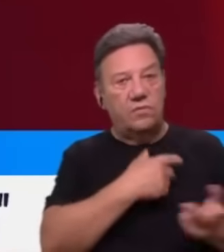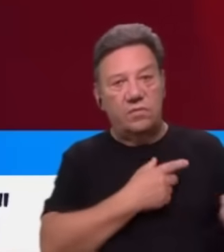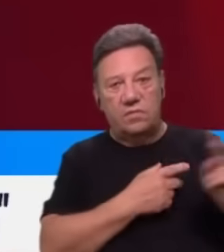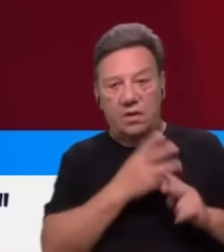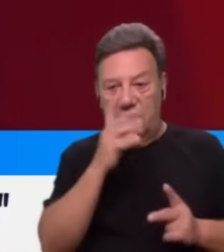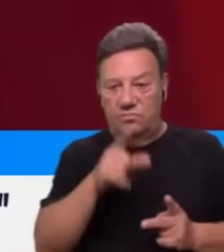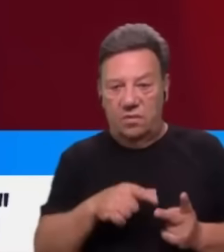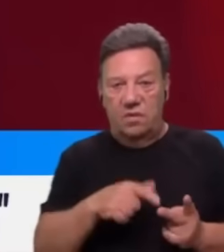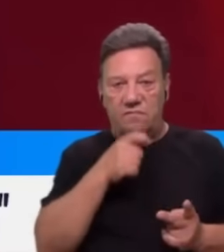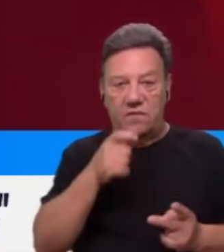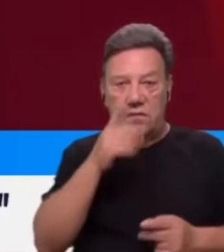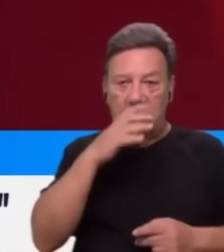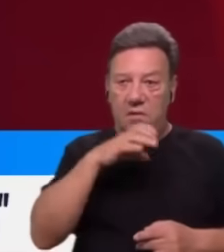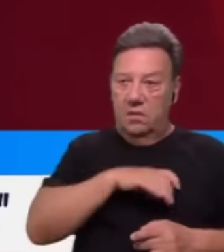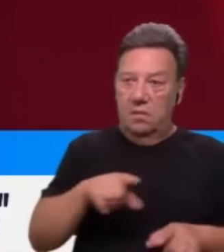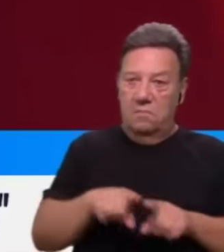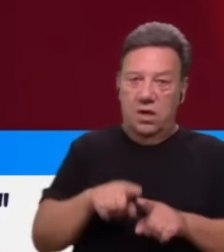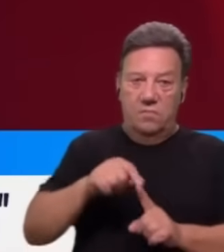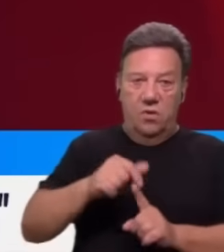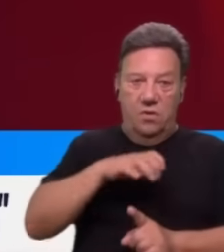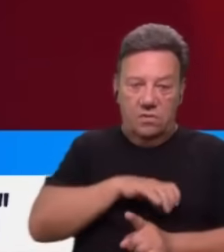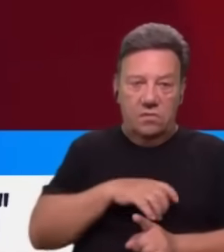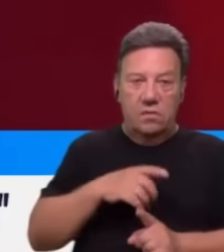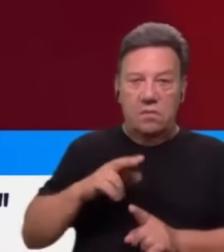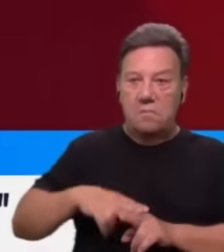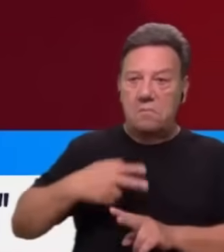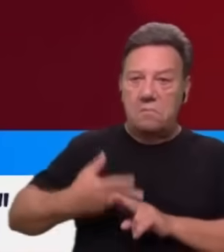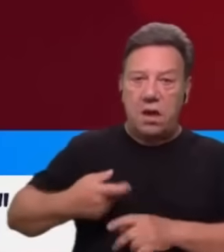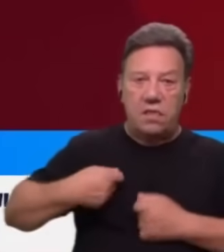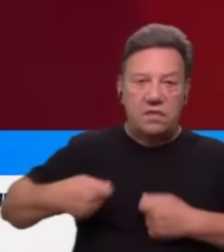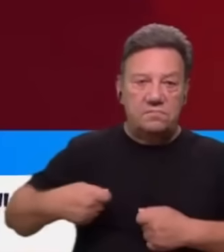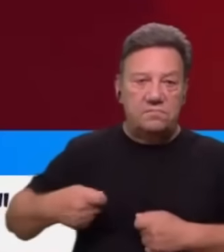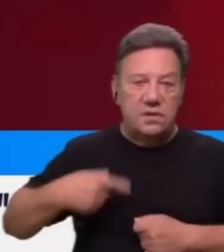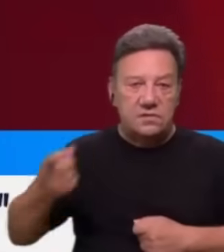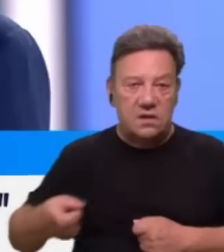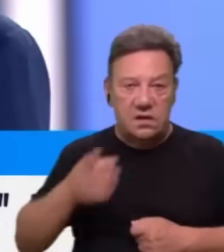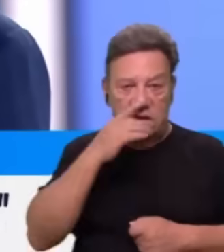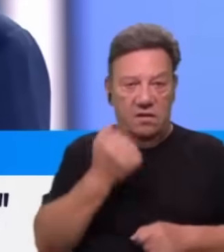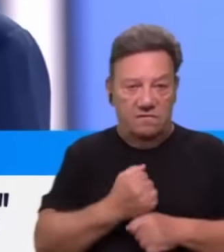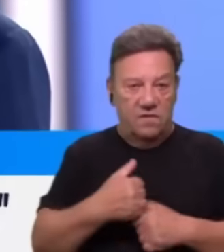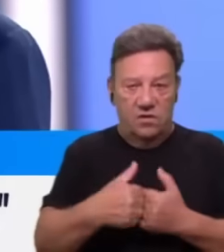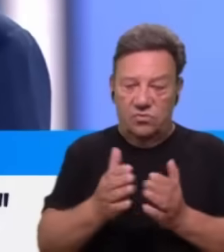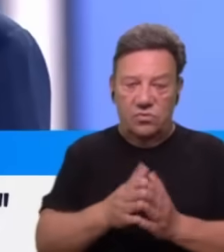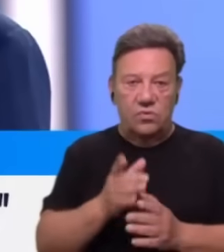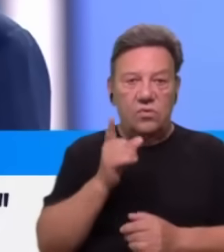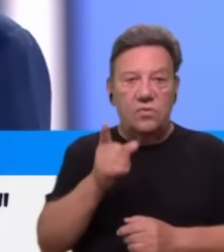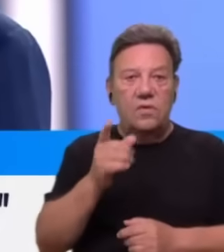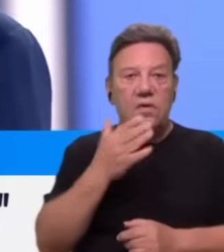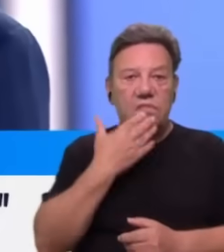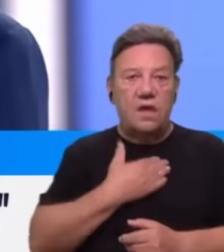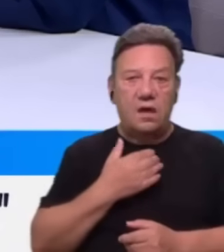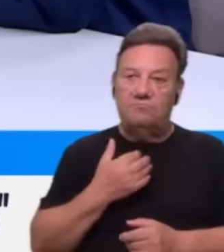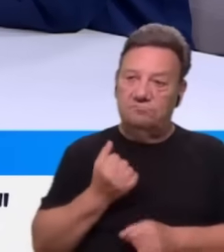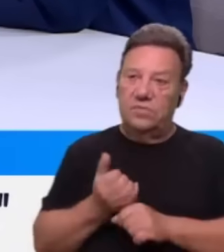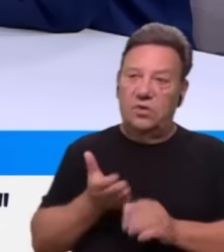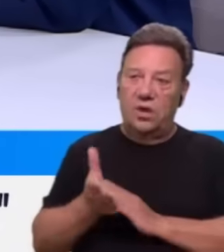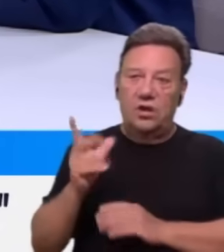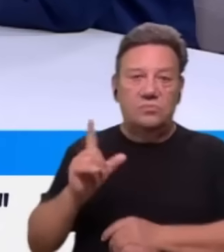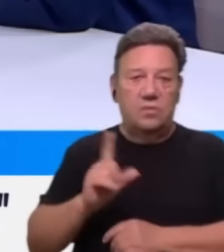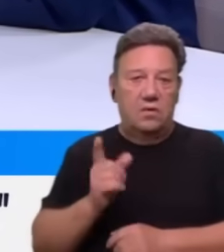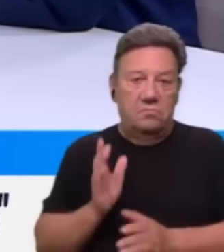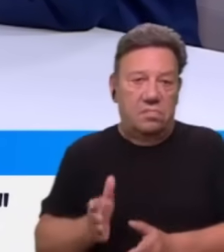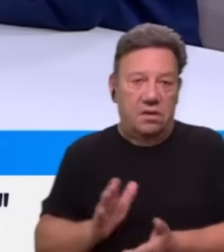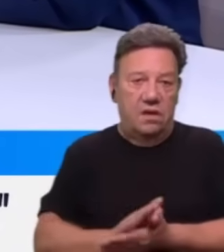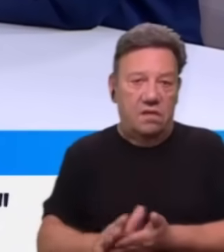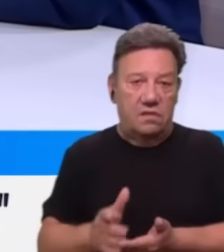Lisboa para Faro se vão ganhar o mesmo ordenado com muito mais despesas portanto mesmo que façam isso tudo o que é que faz concorrer Lisboa nada desde logo